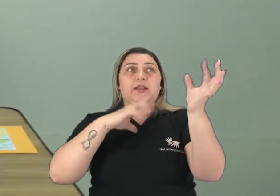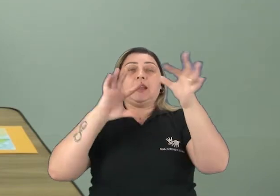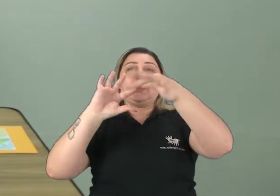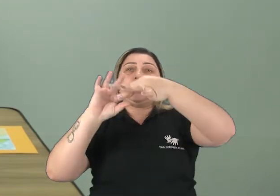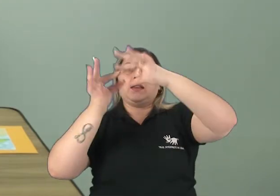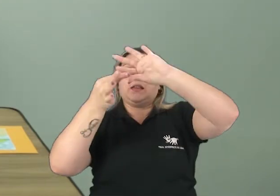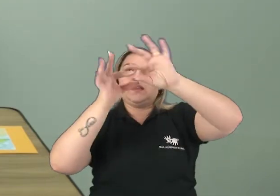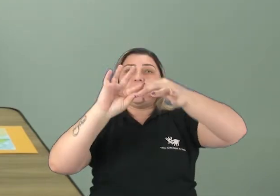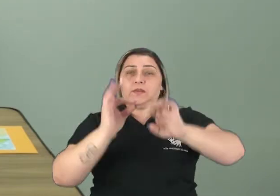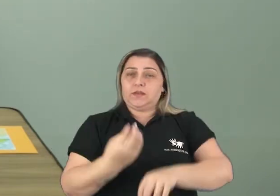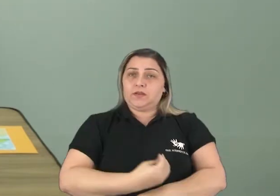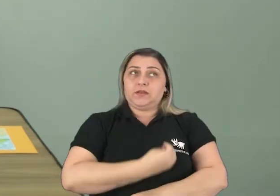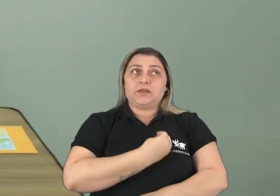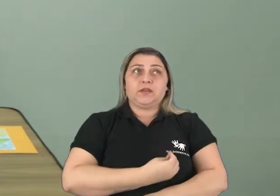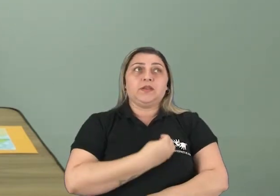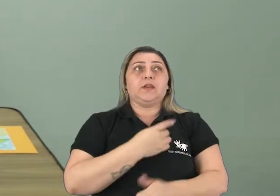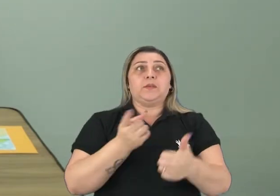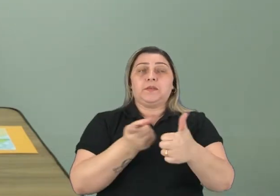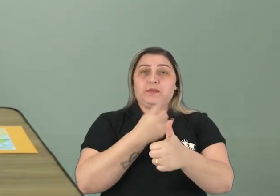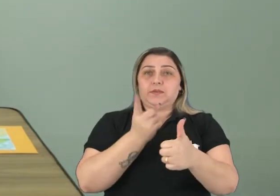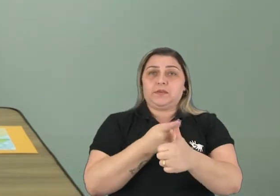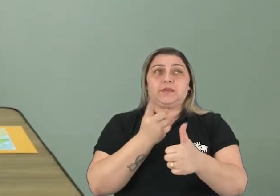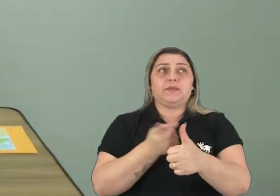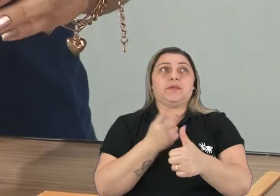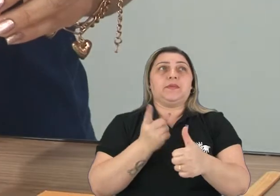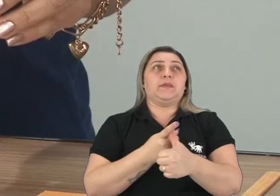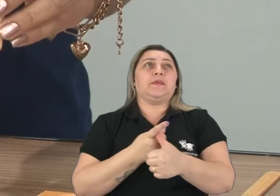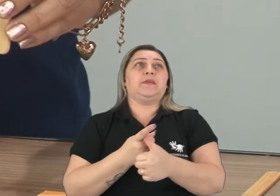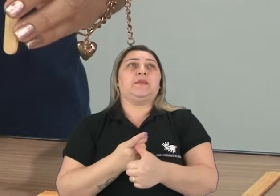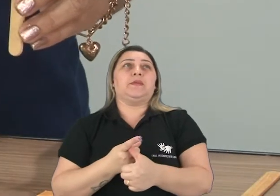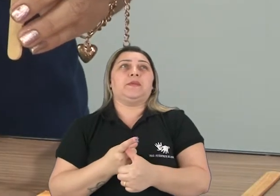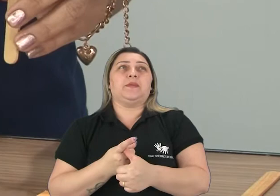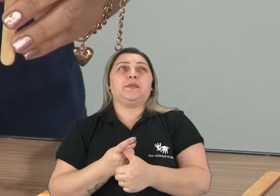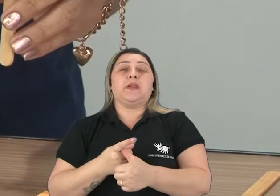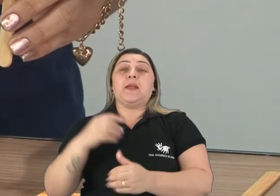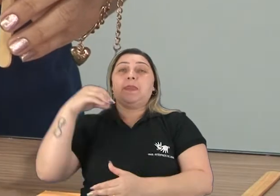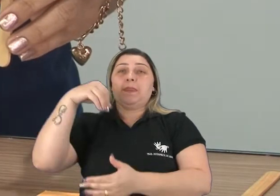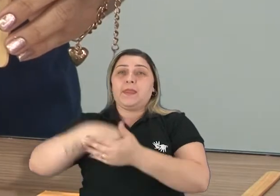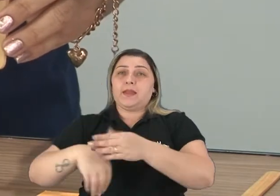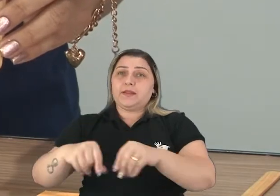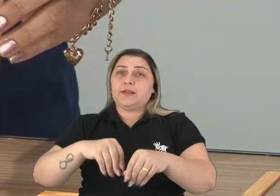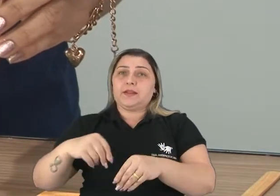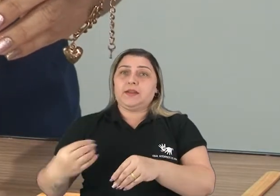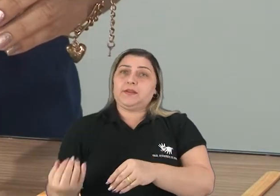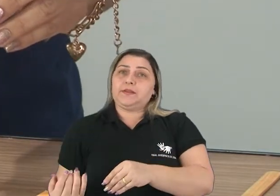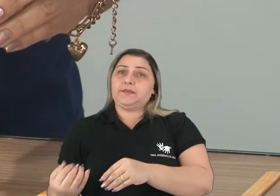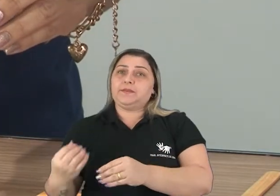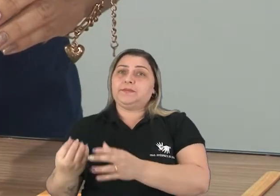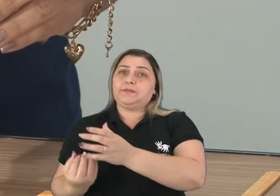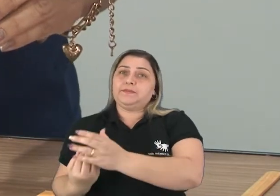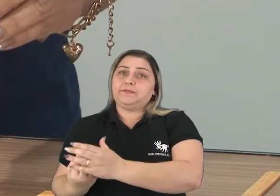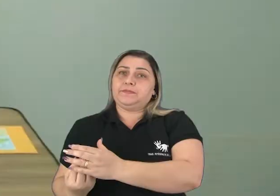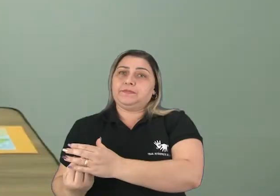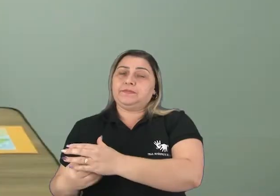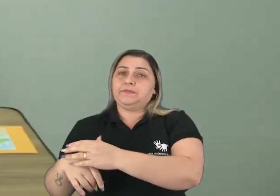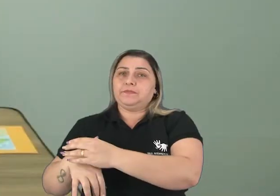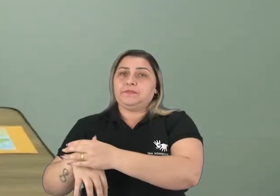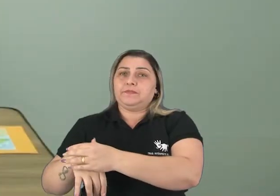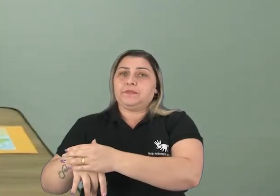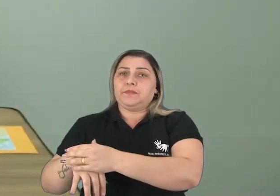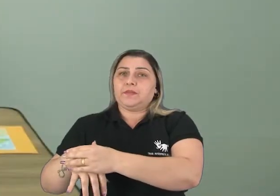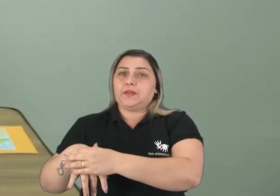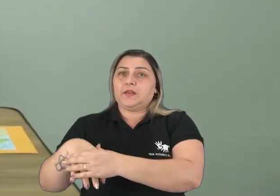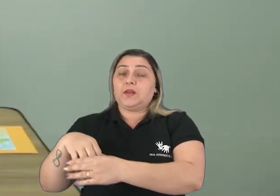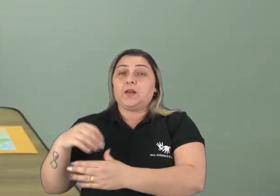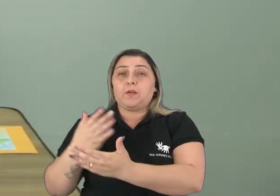vida. Primeiro, ela é germinada ainda dentro da terra. Aqui dentro da terra, ela começa a